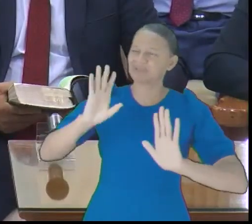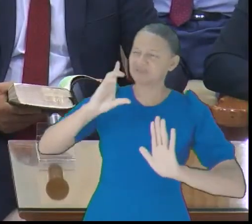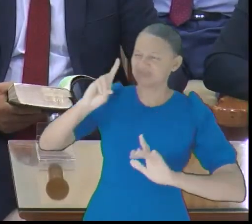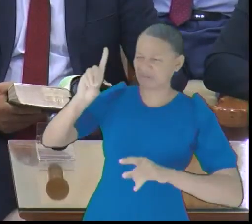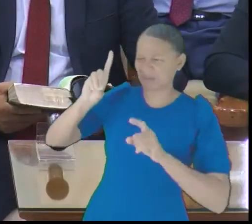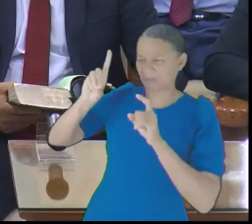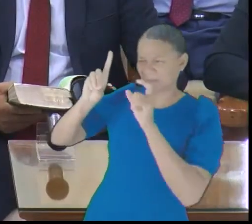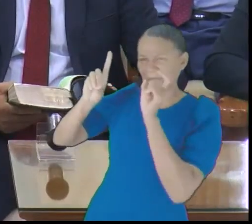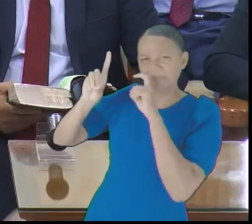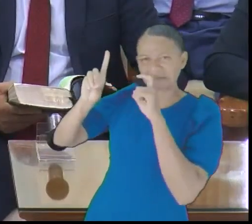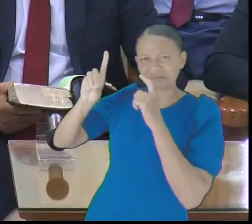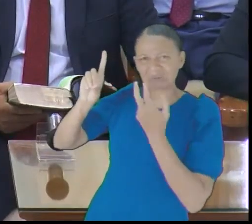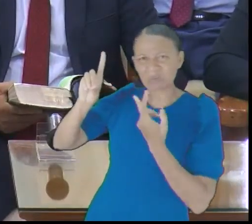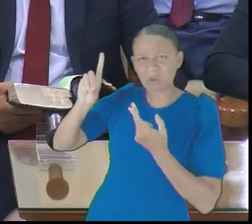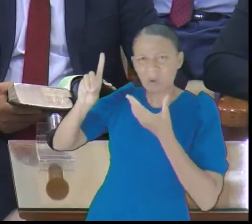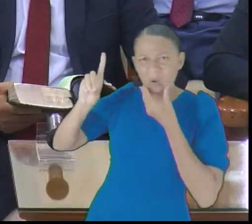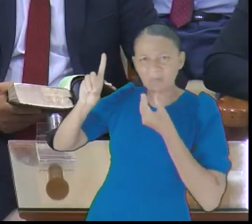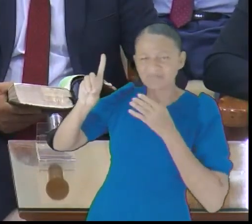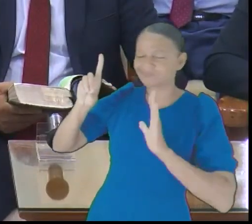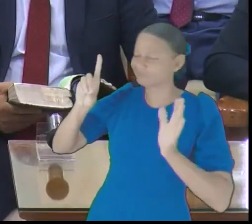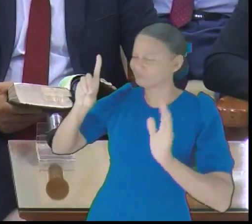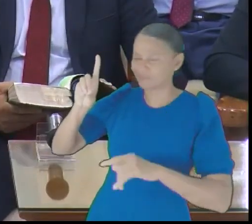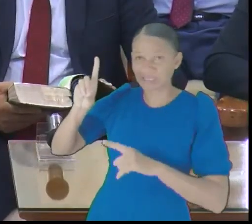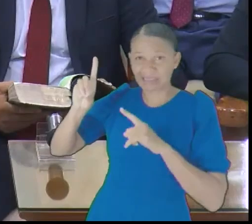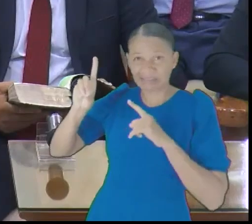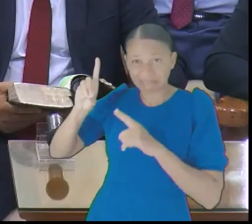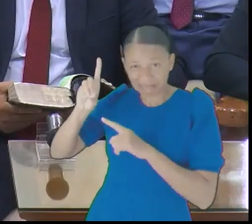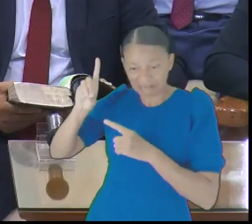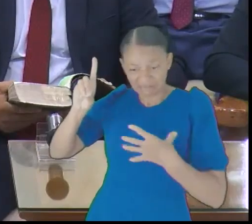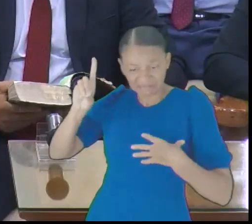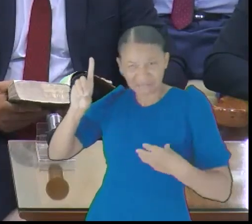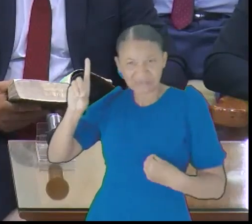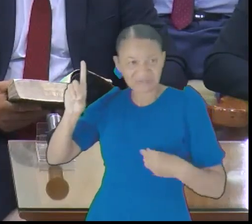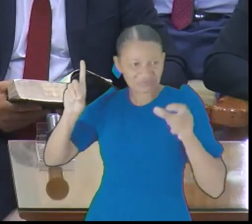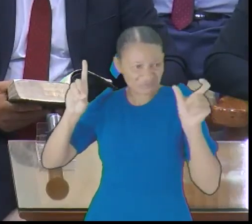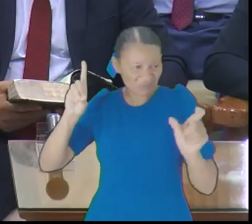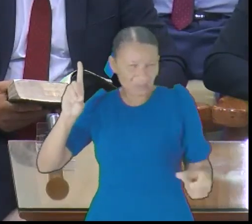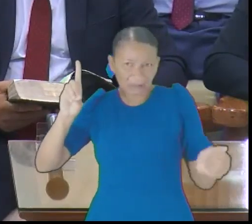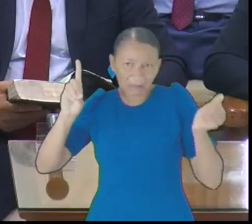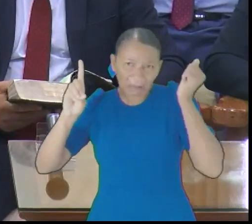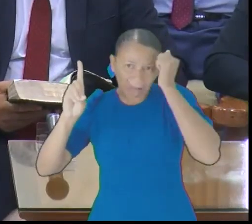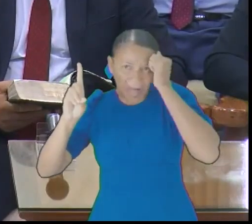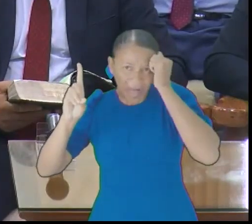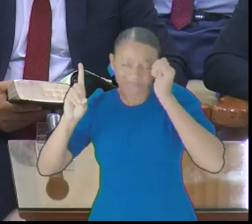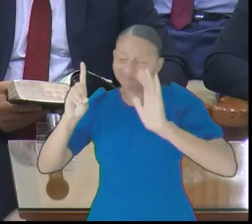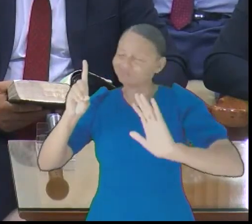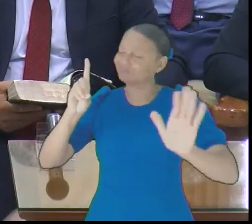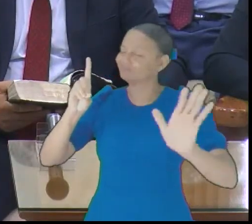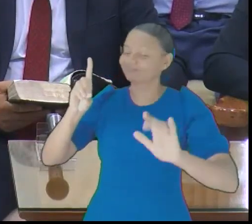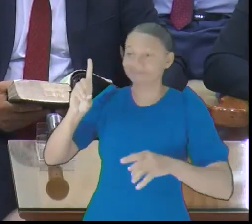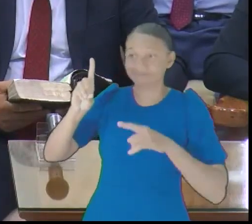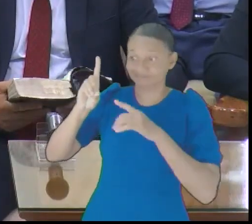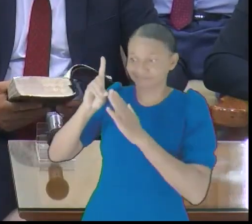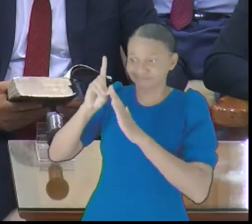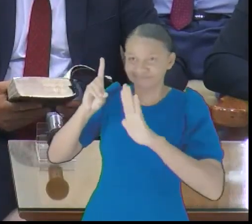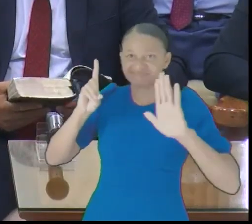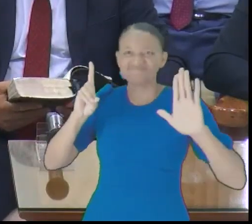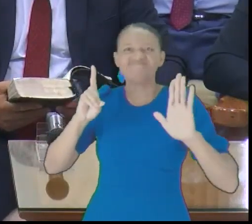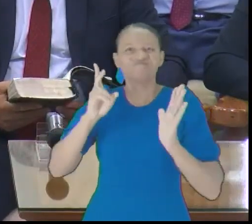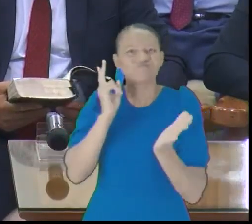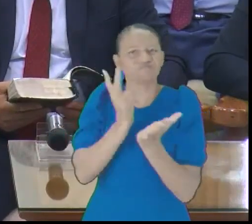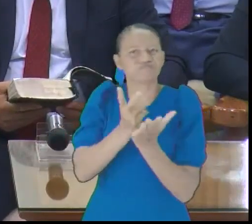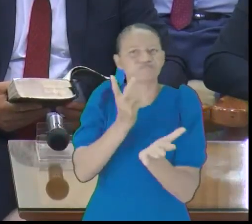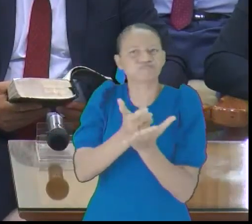para que minta, e nem filho do homem para que se arrependa. O que Deus prometeu está de